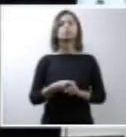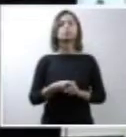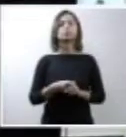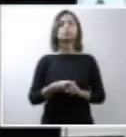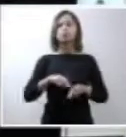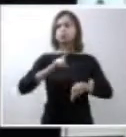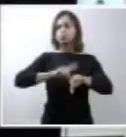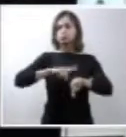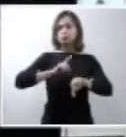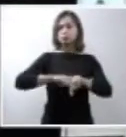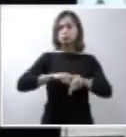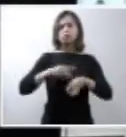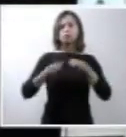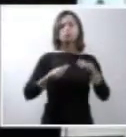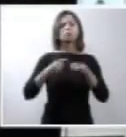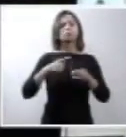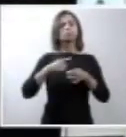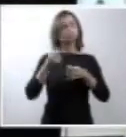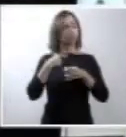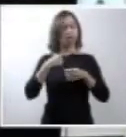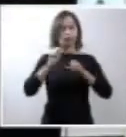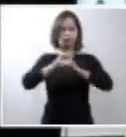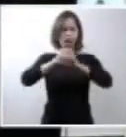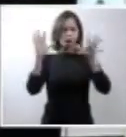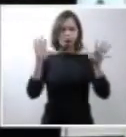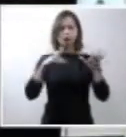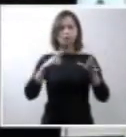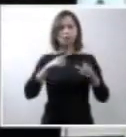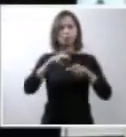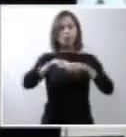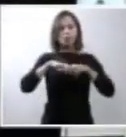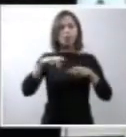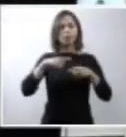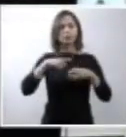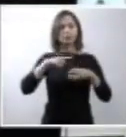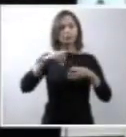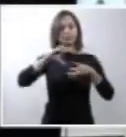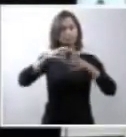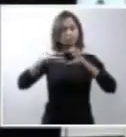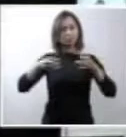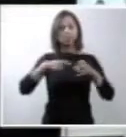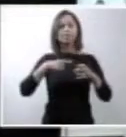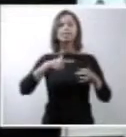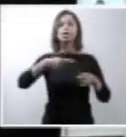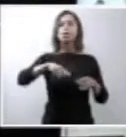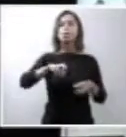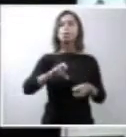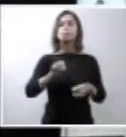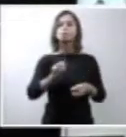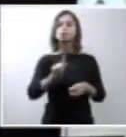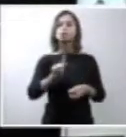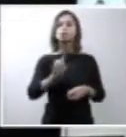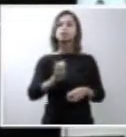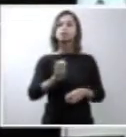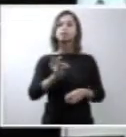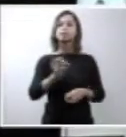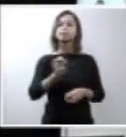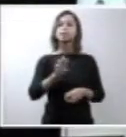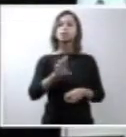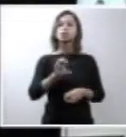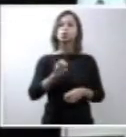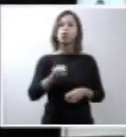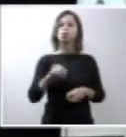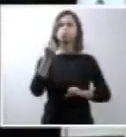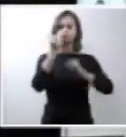e torna-se muito evidente a partir da placentação, onde a progesterona é produzida. Progesterona